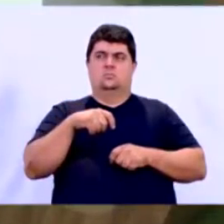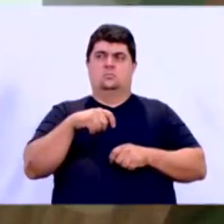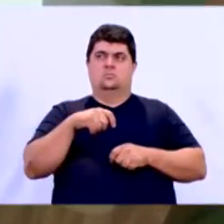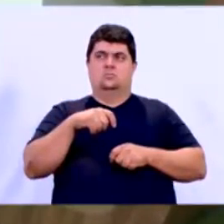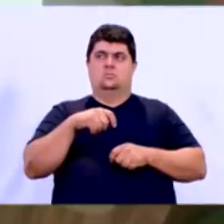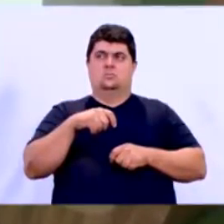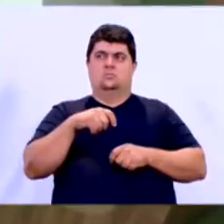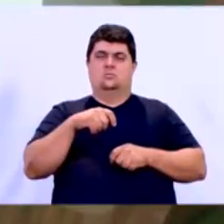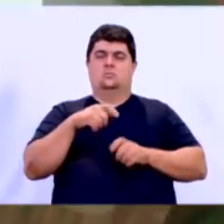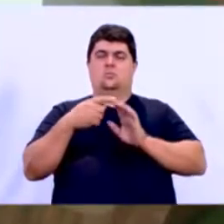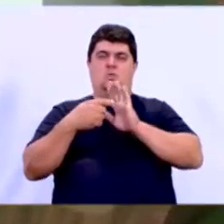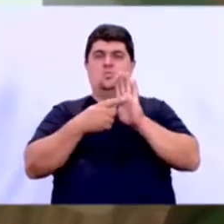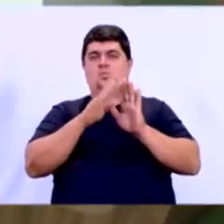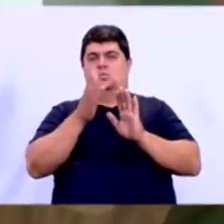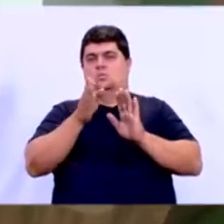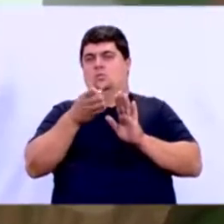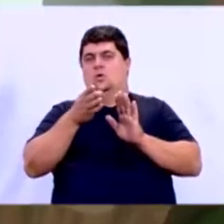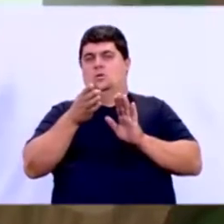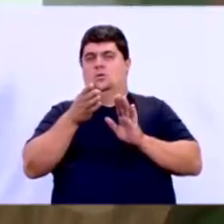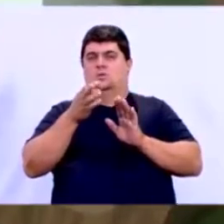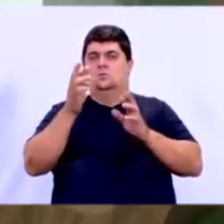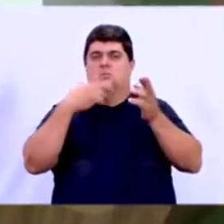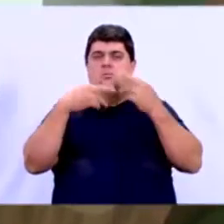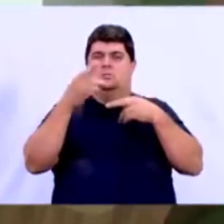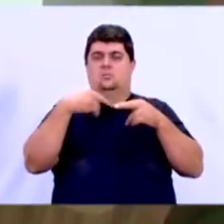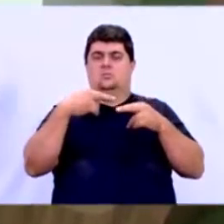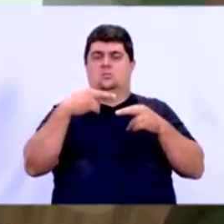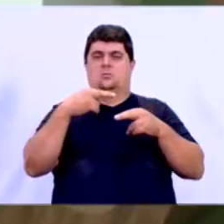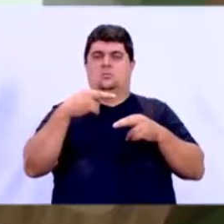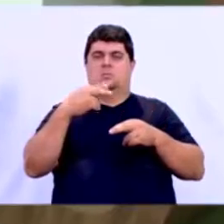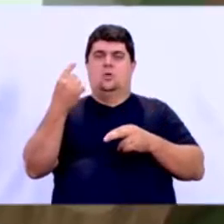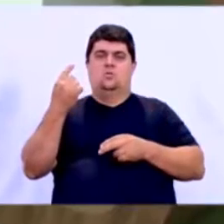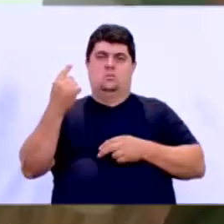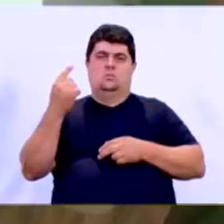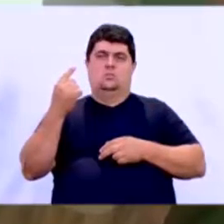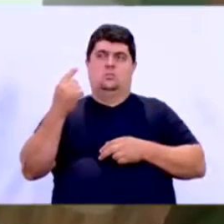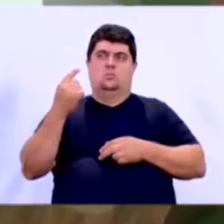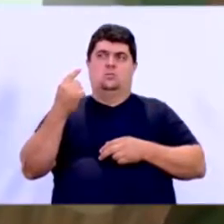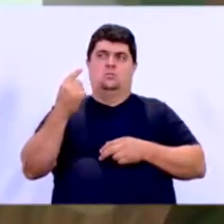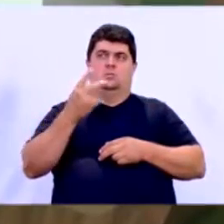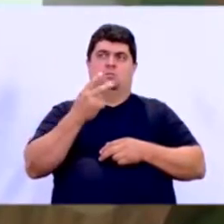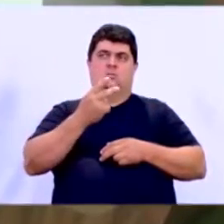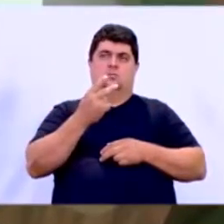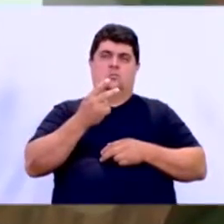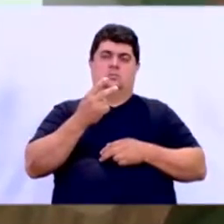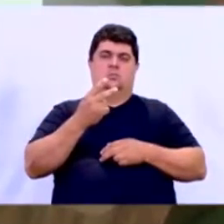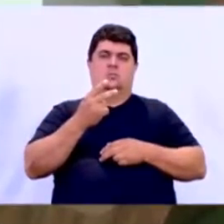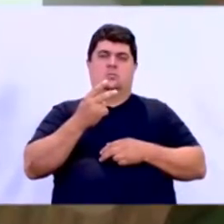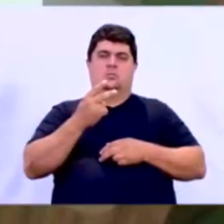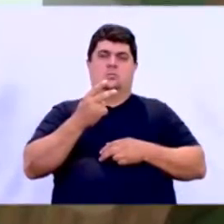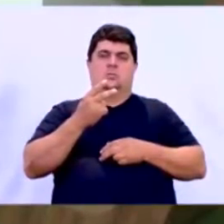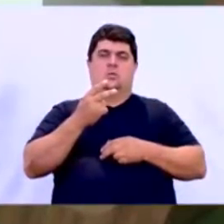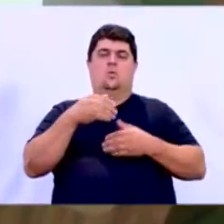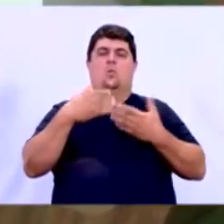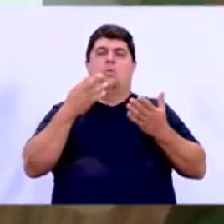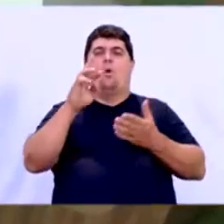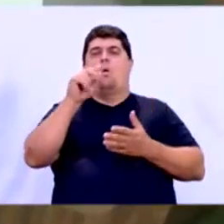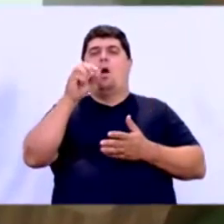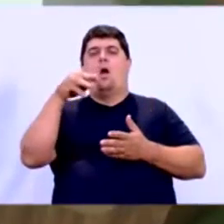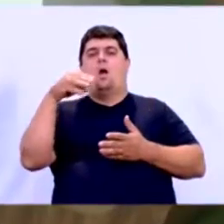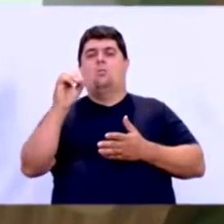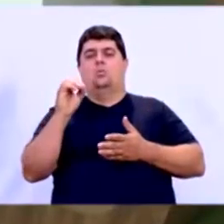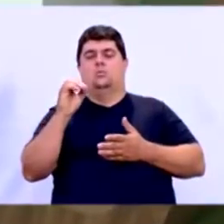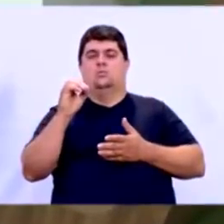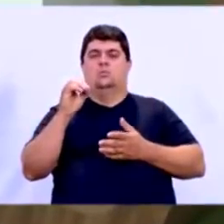eu apresentei foram as respostas que eles colocaram como da questão 1. Da questão 2 seria qual o ramo de atuação.